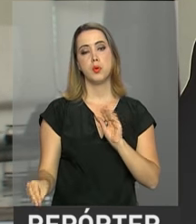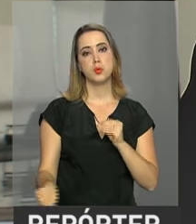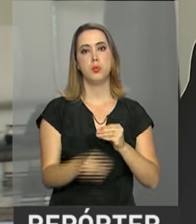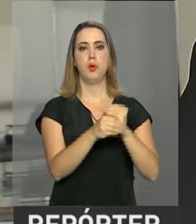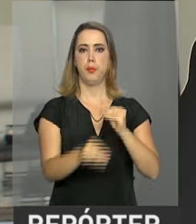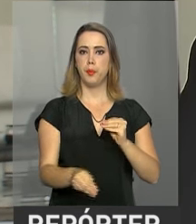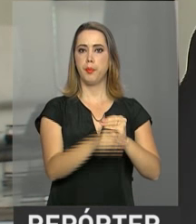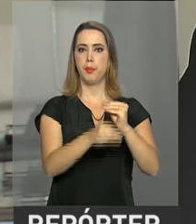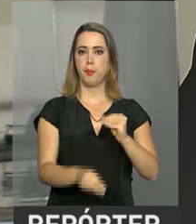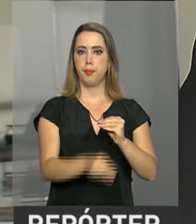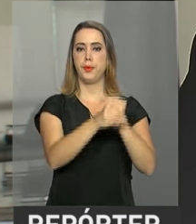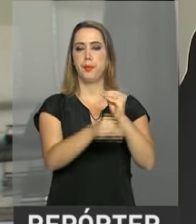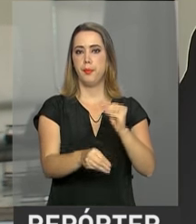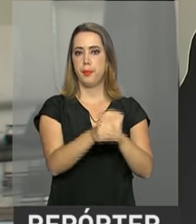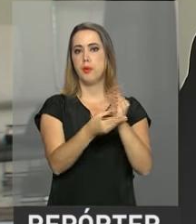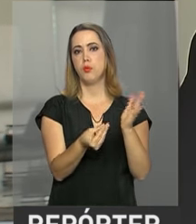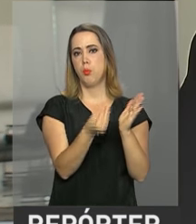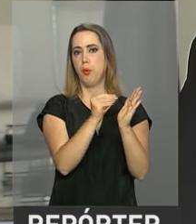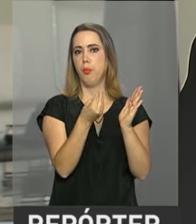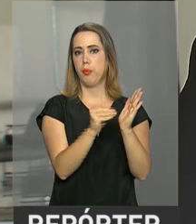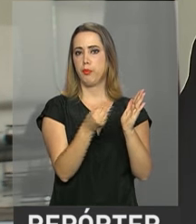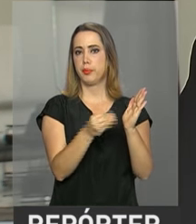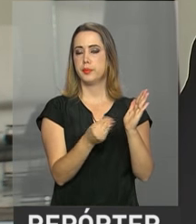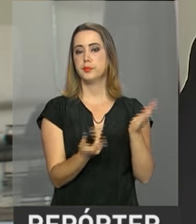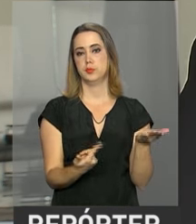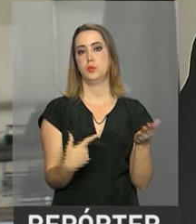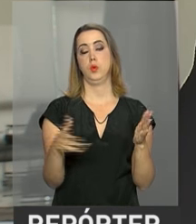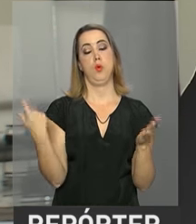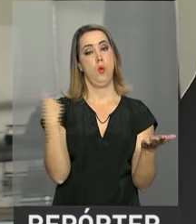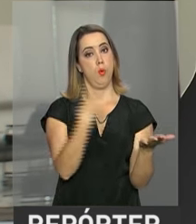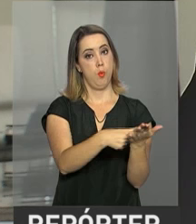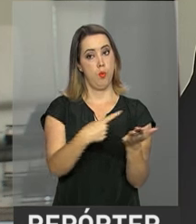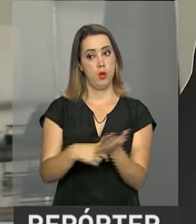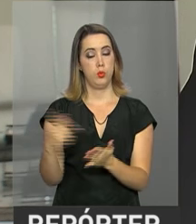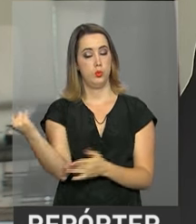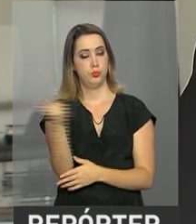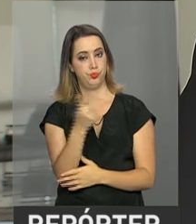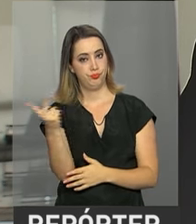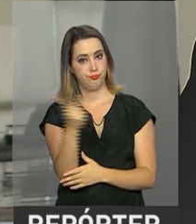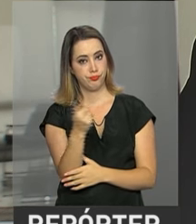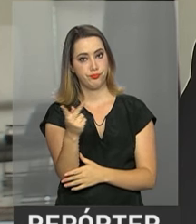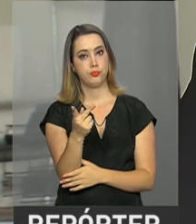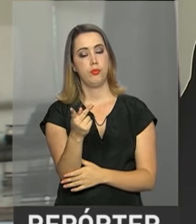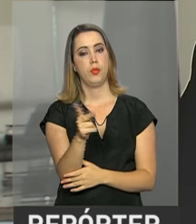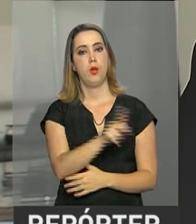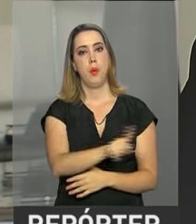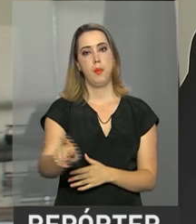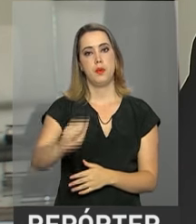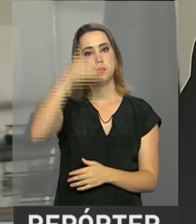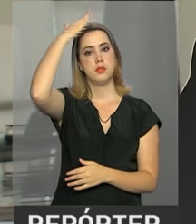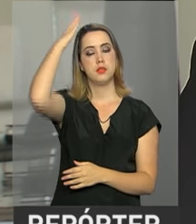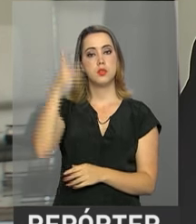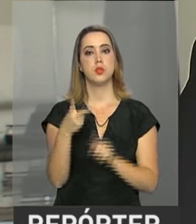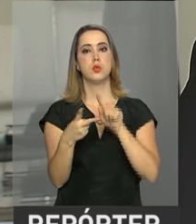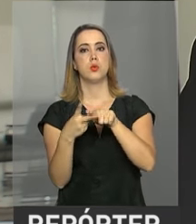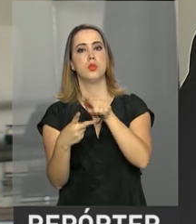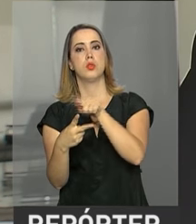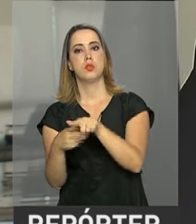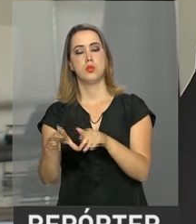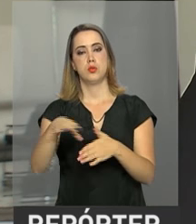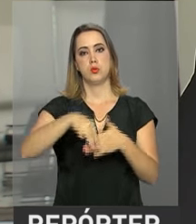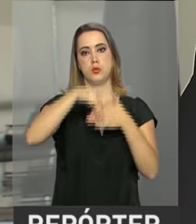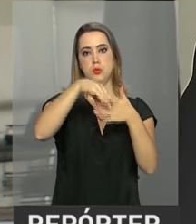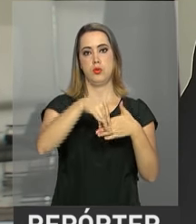emendas parlamentares, o acordo entre o presidente da República e os presidentes do Senado e da Câmara tem o objetivo